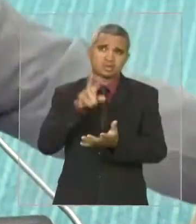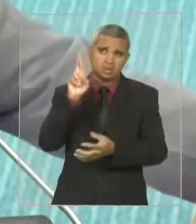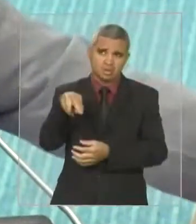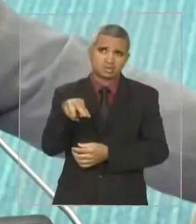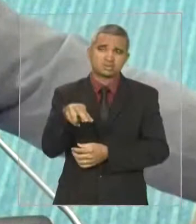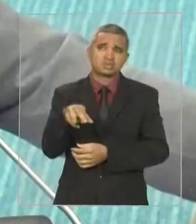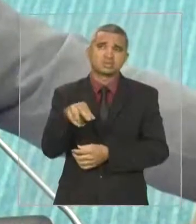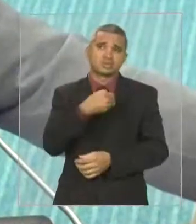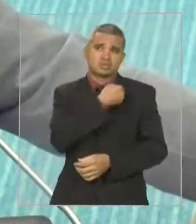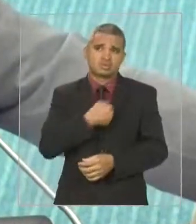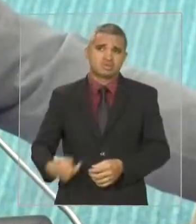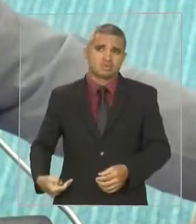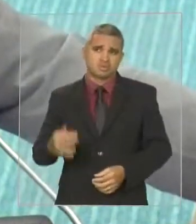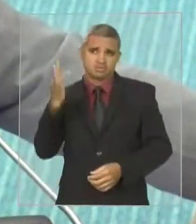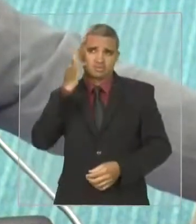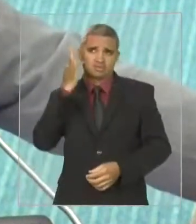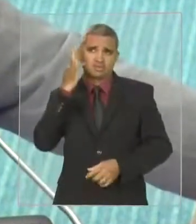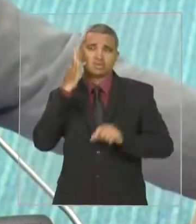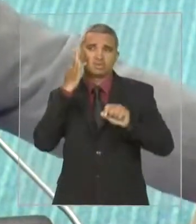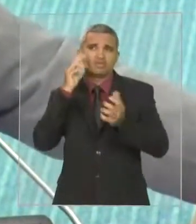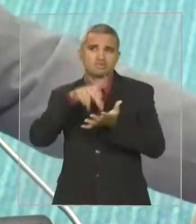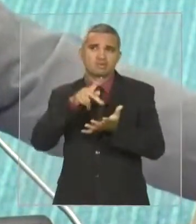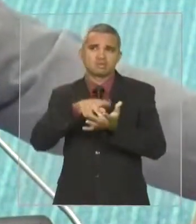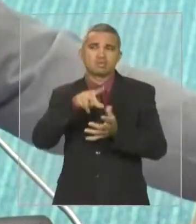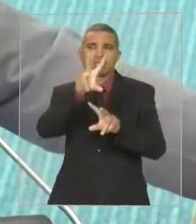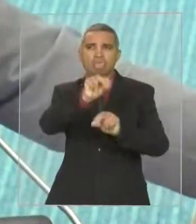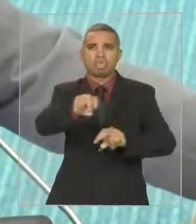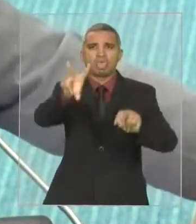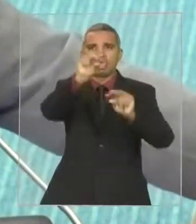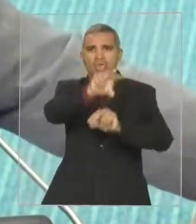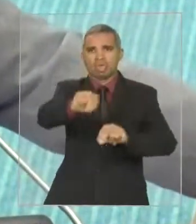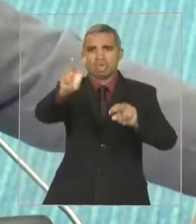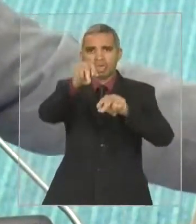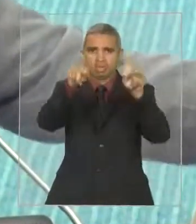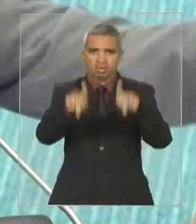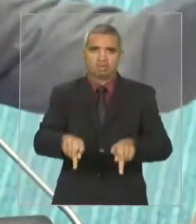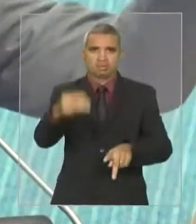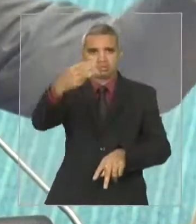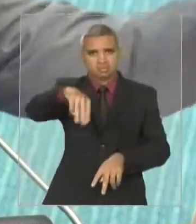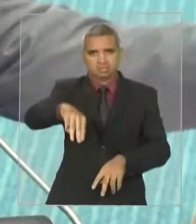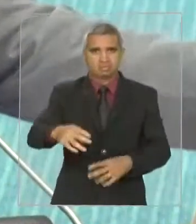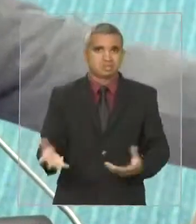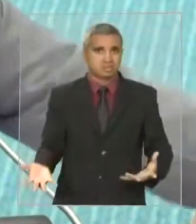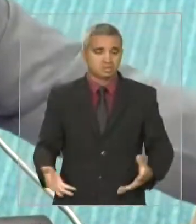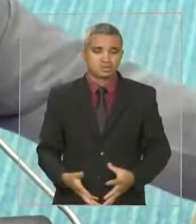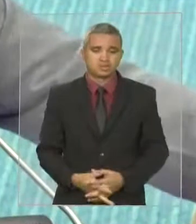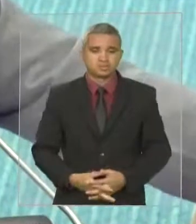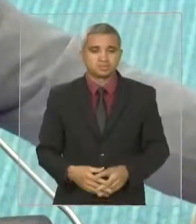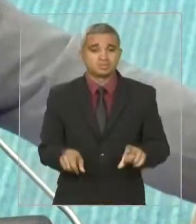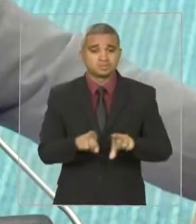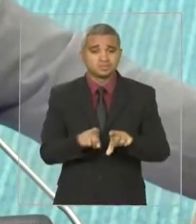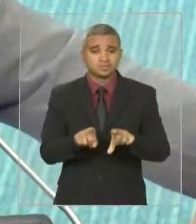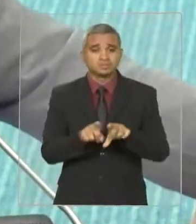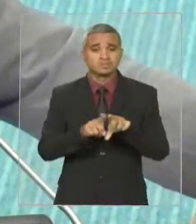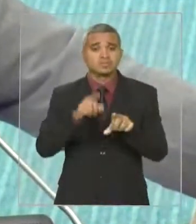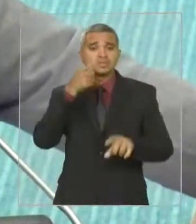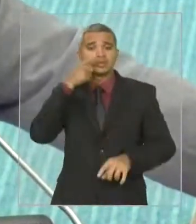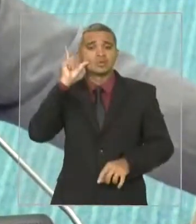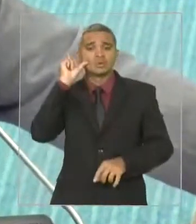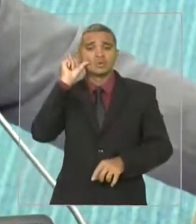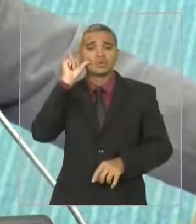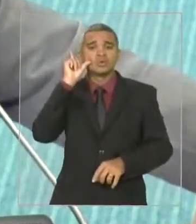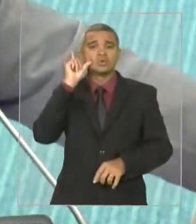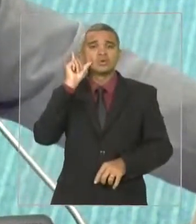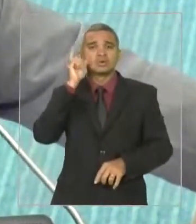maranhenses. Isso aí foi a maior enganação realmente, que é só de incoerência. Inclusive ontem, deputado Max, para quem tanto